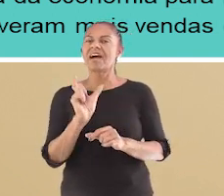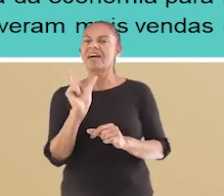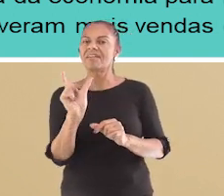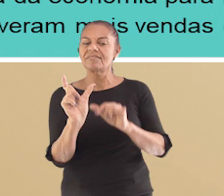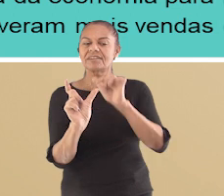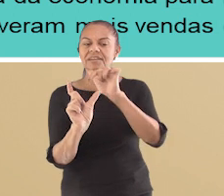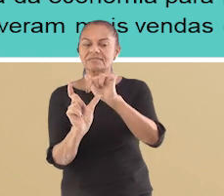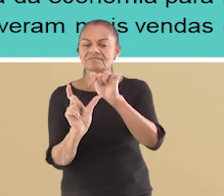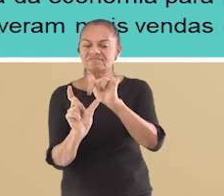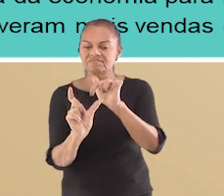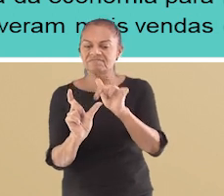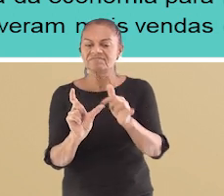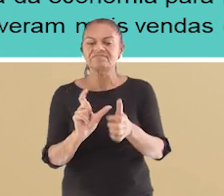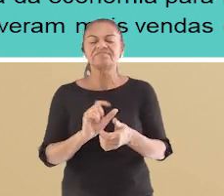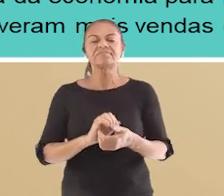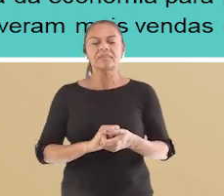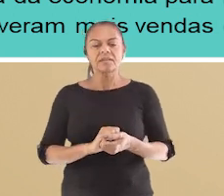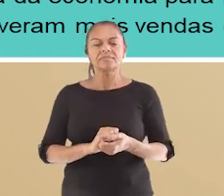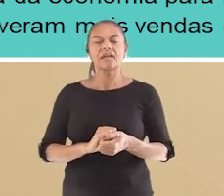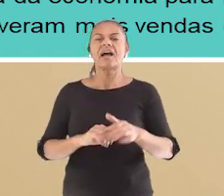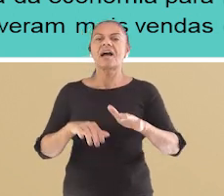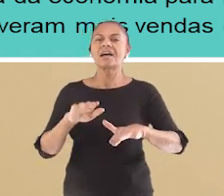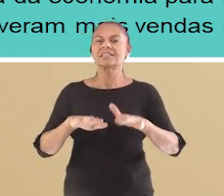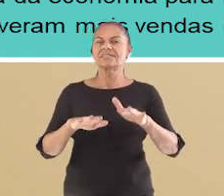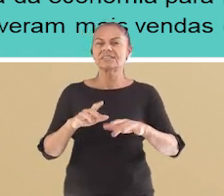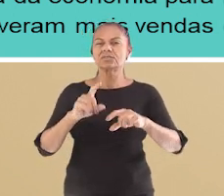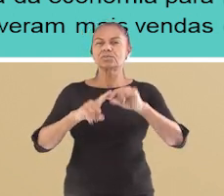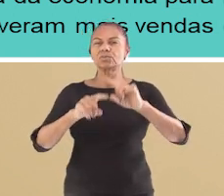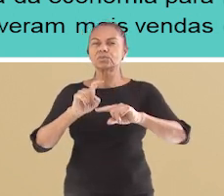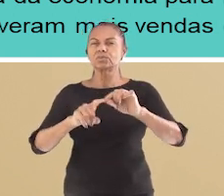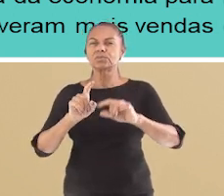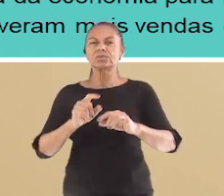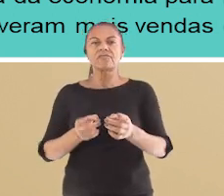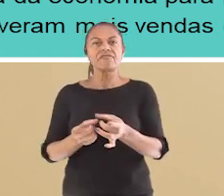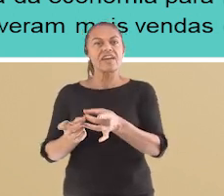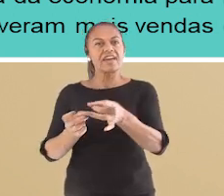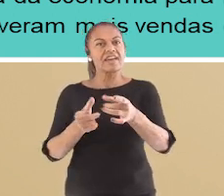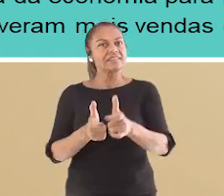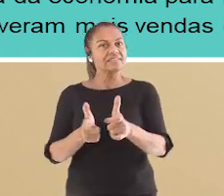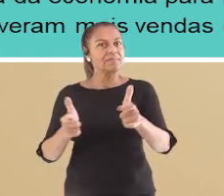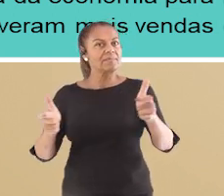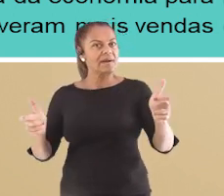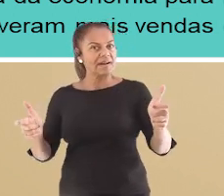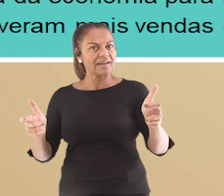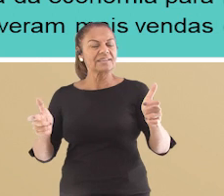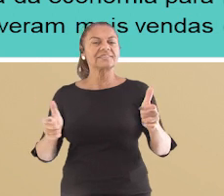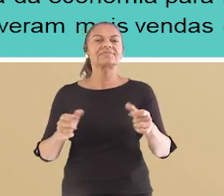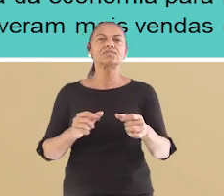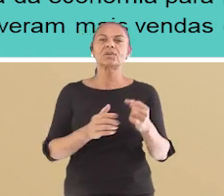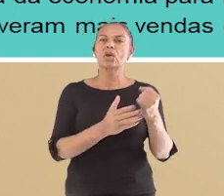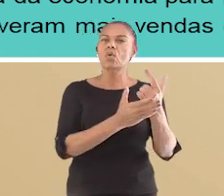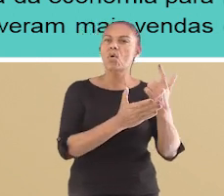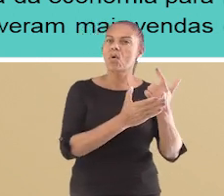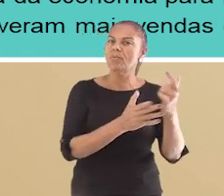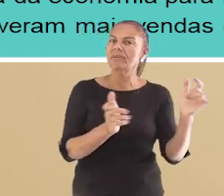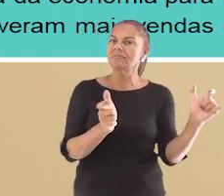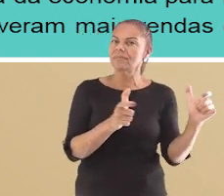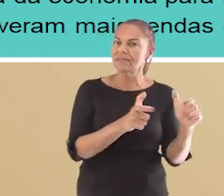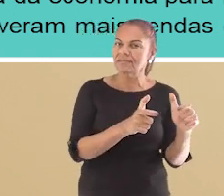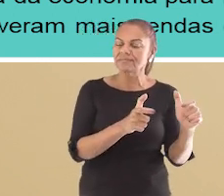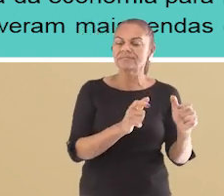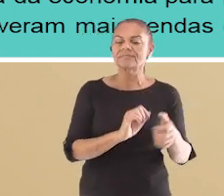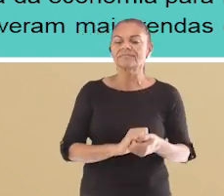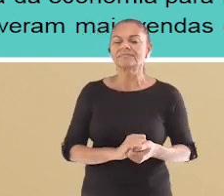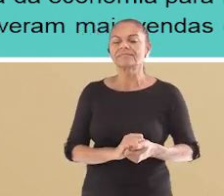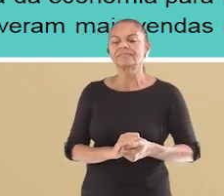as importações, ou seja, houveram mais vendas de produtos do que compra de materiais. Agora, vamos nos atentar a um